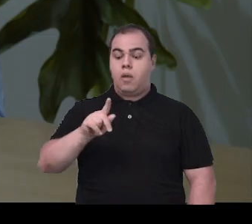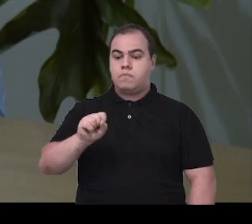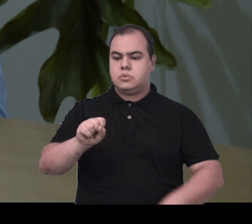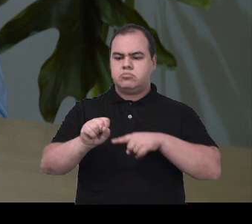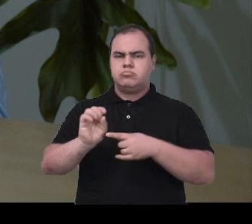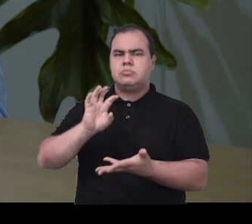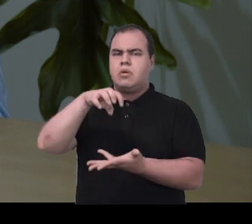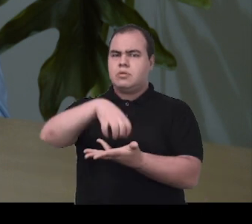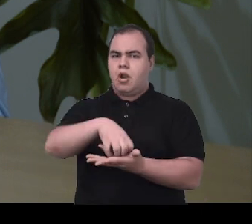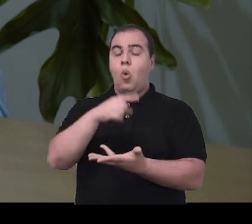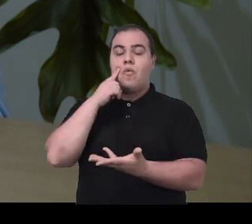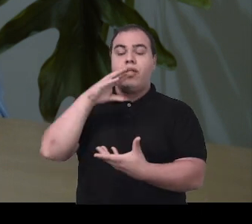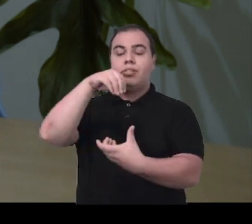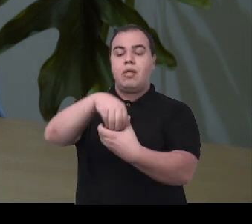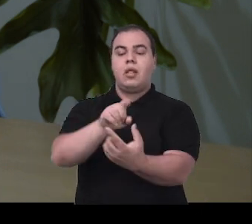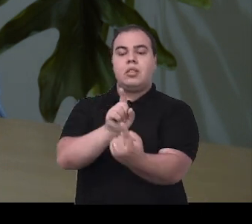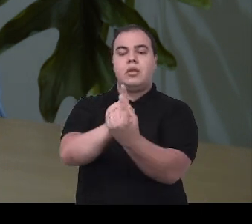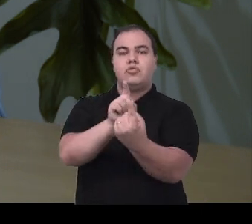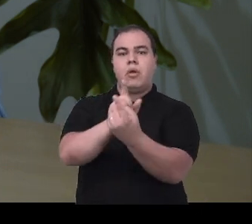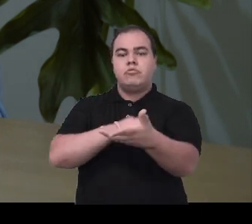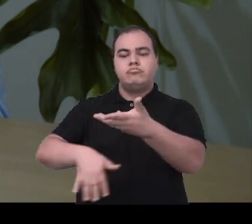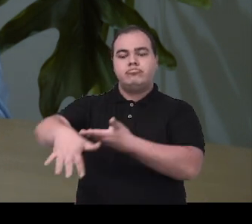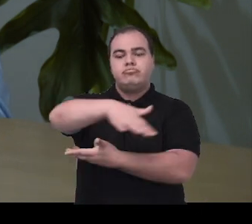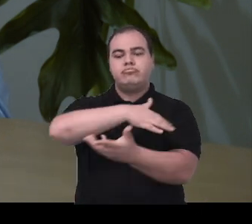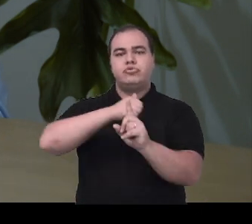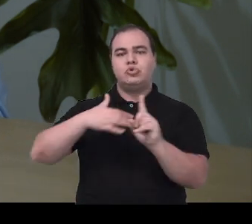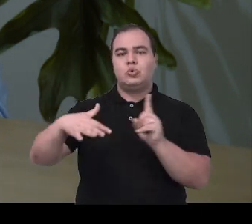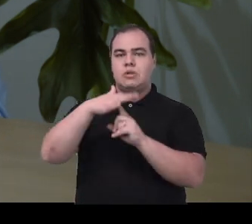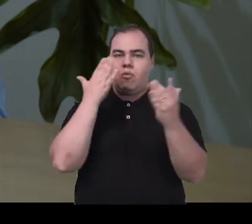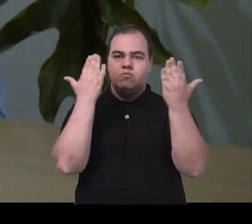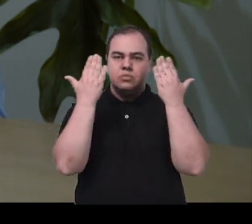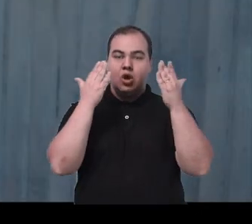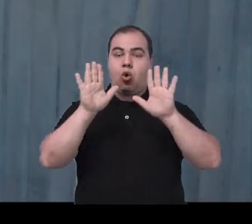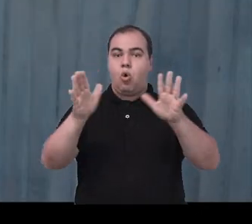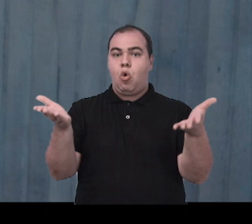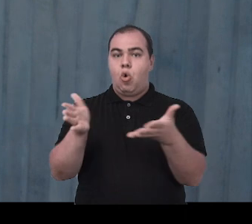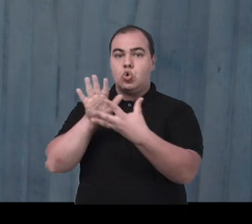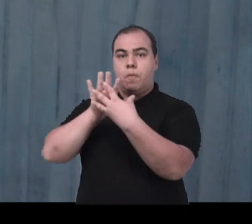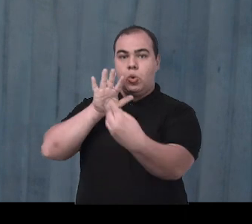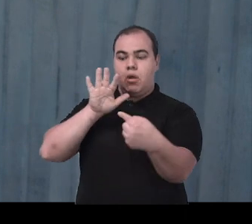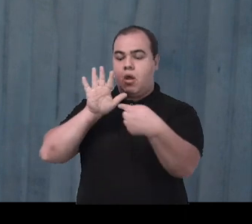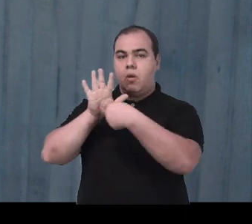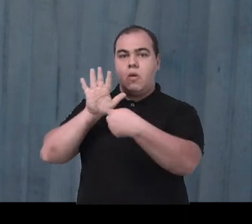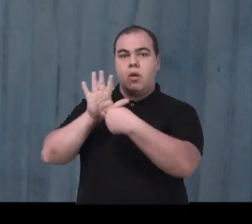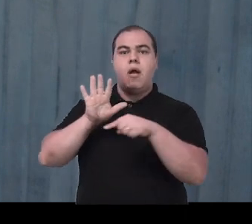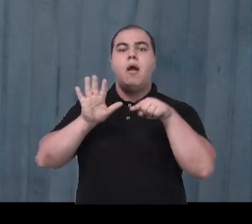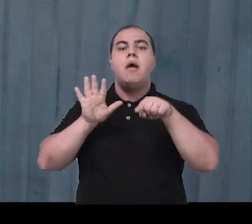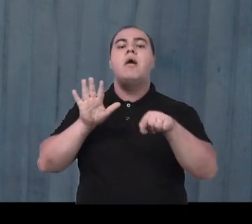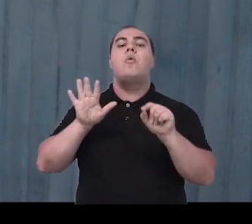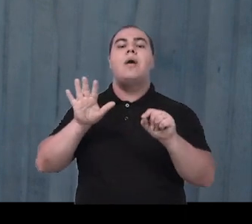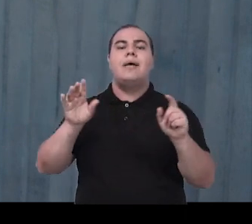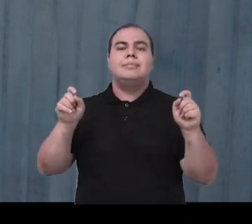é um elemento central dentro do atendimento na rede de atenção psicossocial. O modelo hoje, ele é um